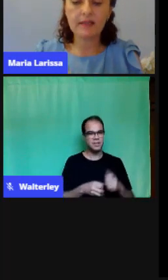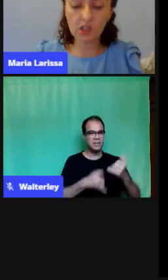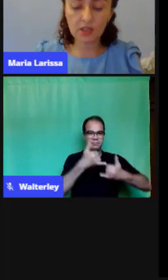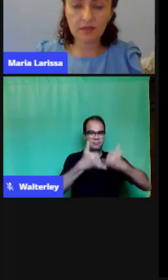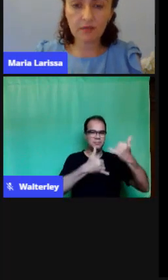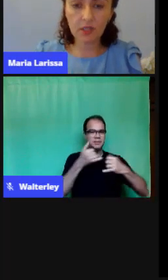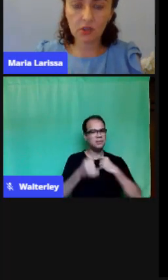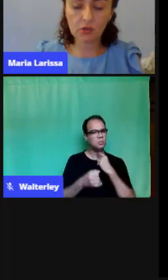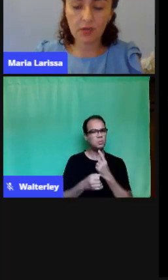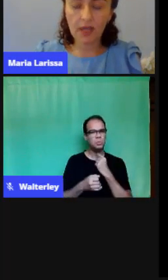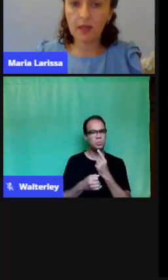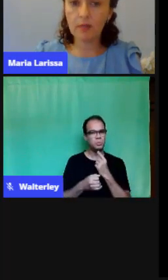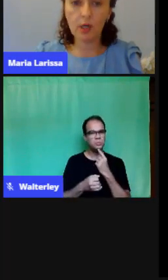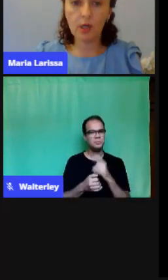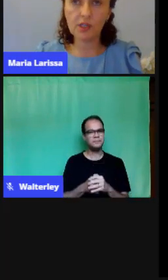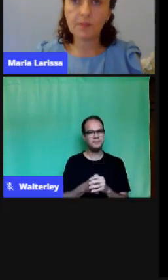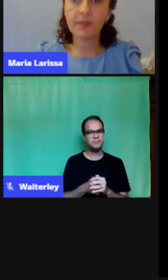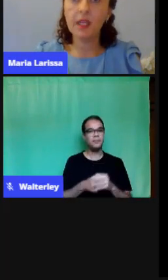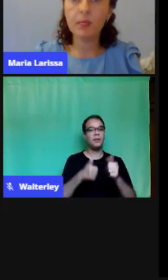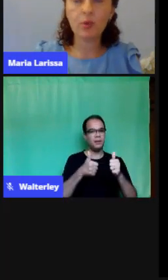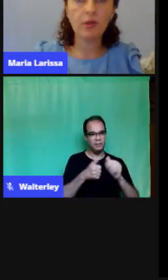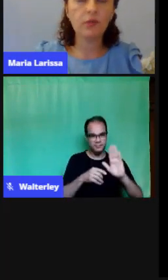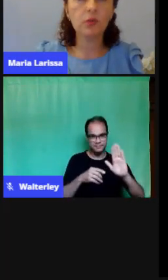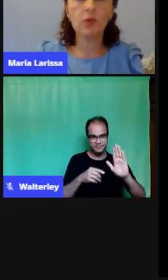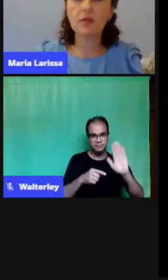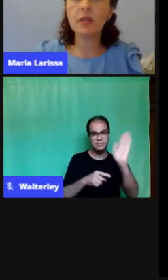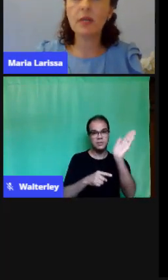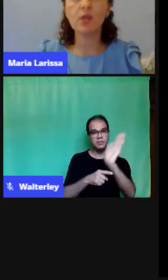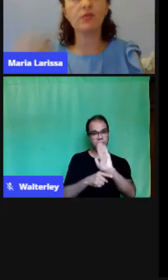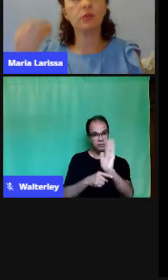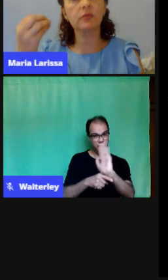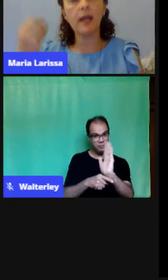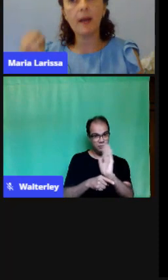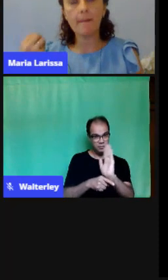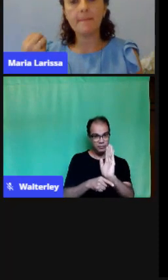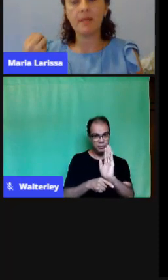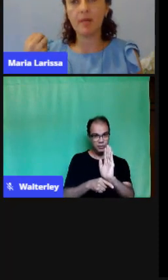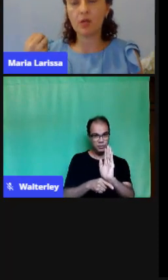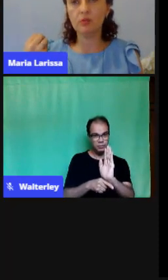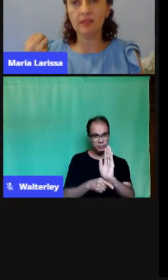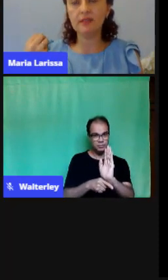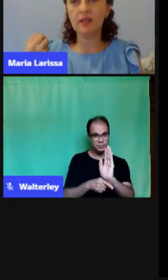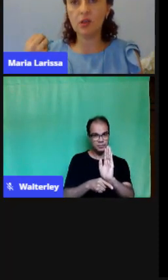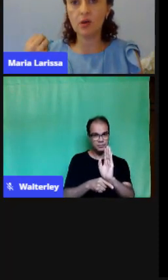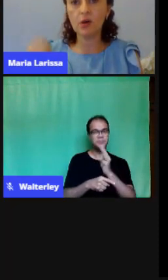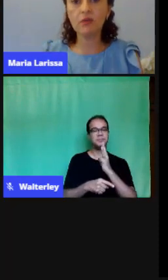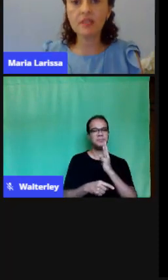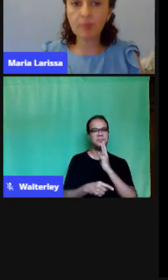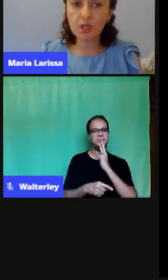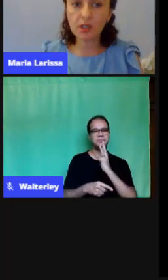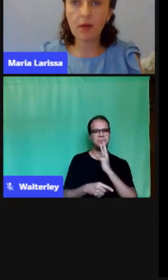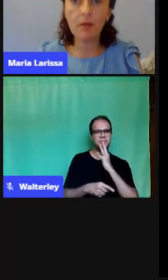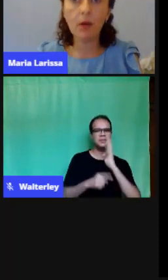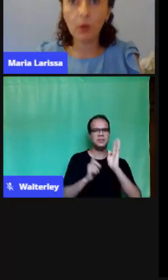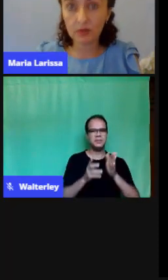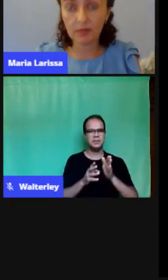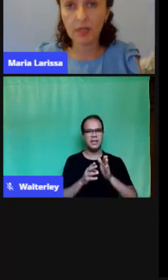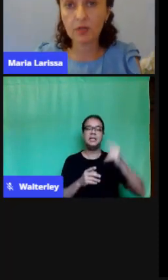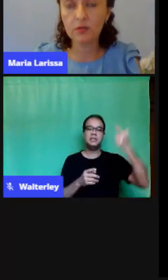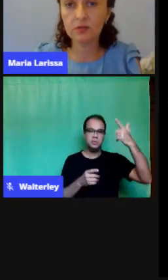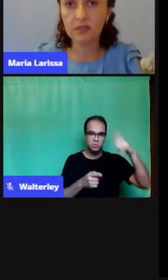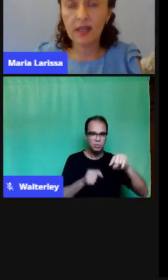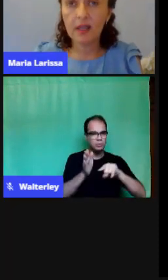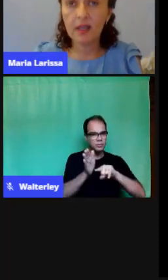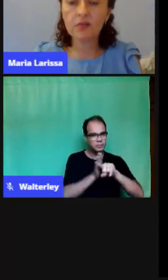depois ele assiste esse vídeo, ele pode ir para o nível 2, ele pode voltar para a pergunta anterior, ou você pode criar uma